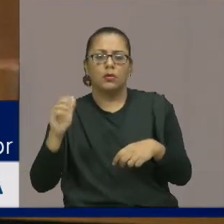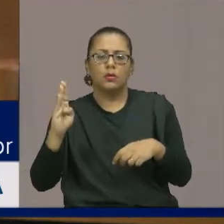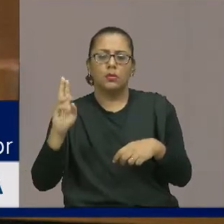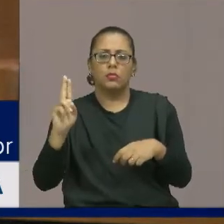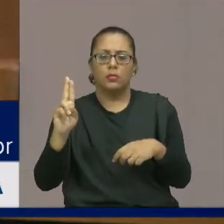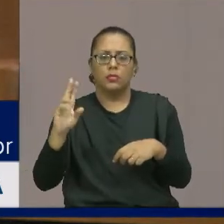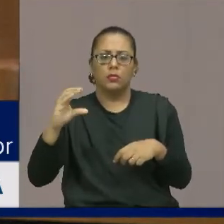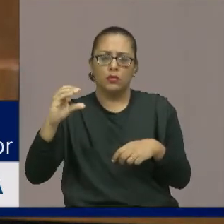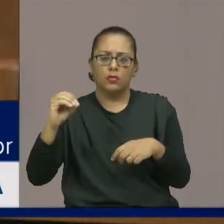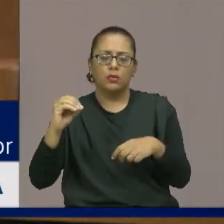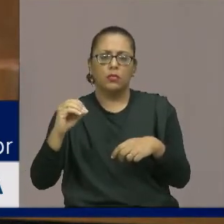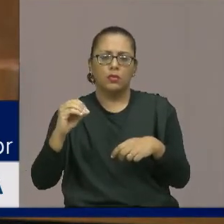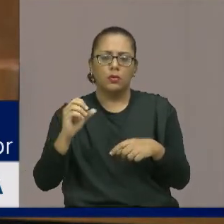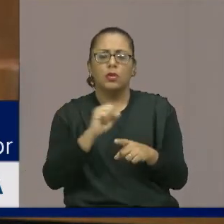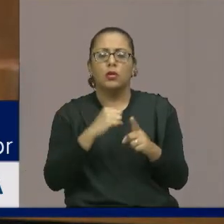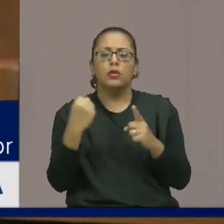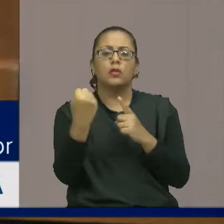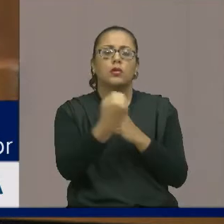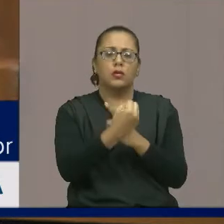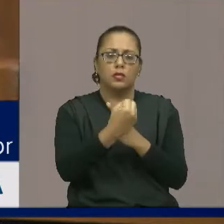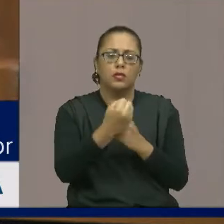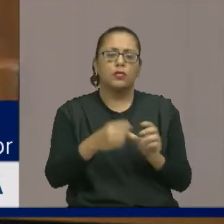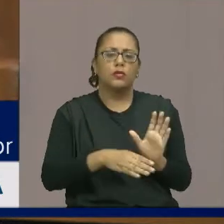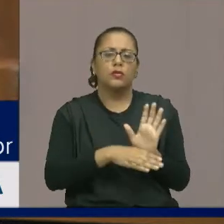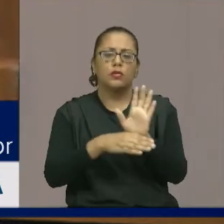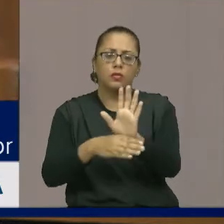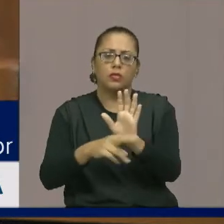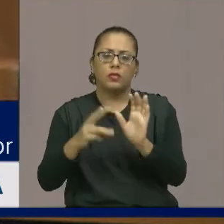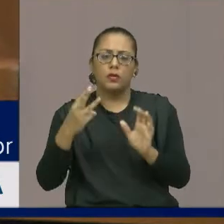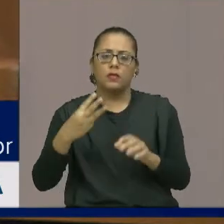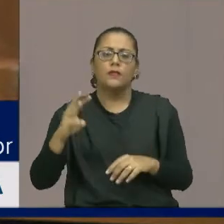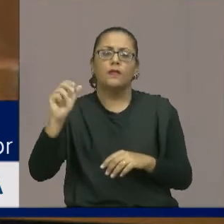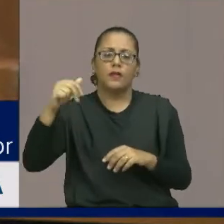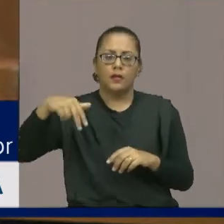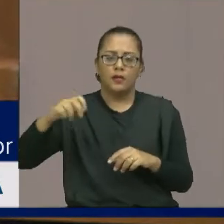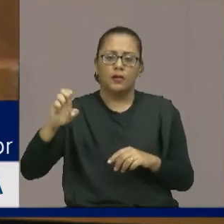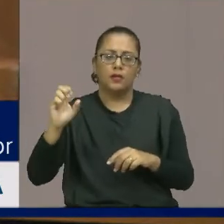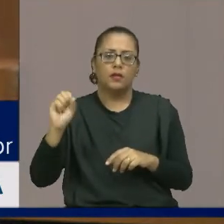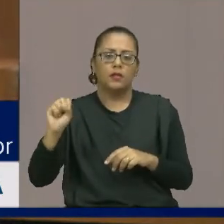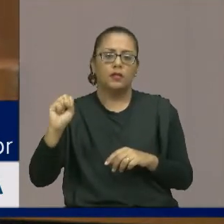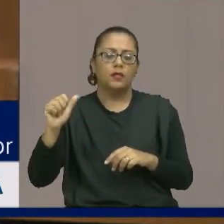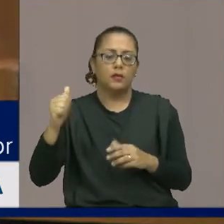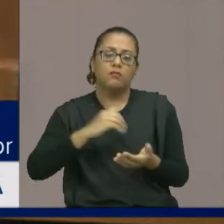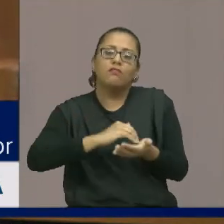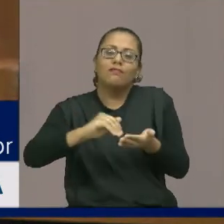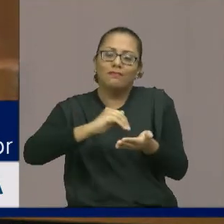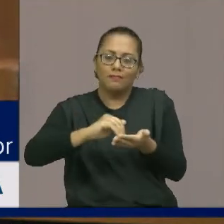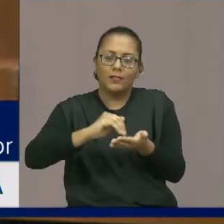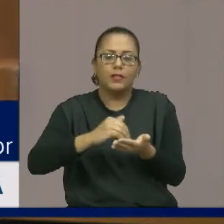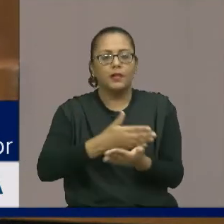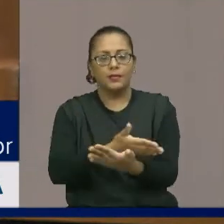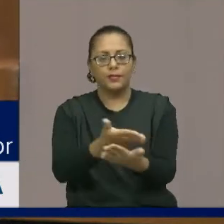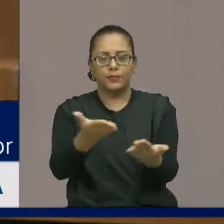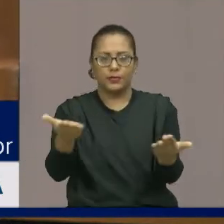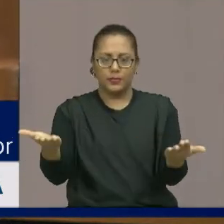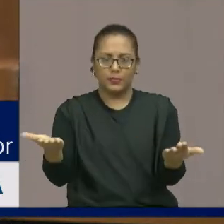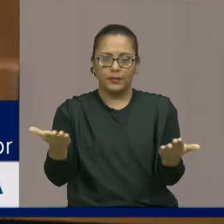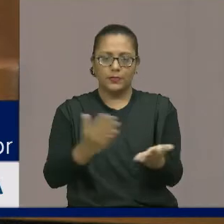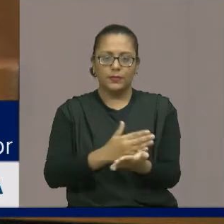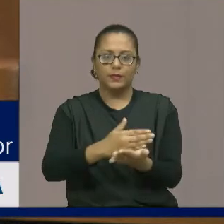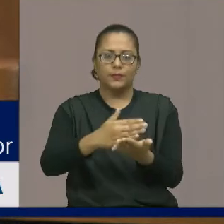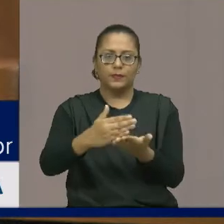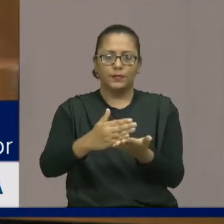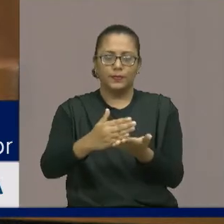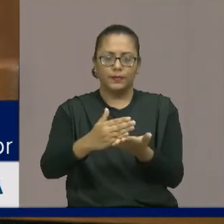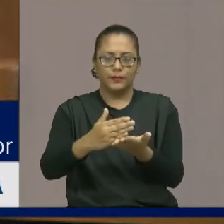Fundo Social de Solidariedade, nossa querida Vanessa Ramuti. Portanto, esse é o primeiro escalão. É o time de frente aí do governo